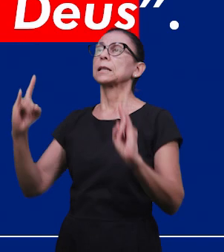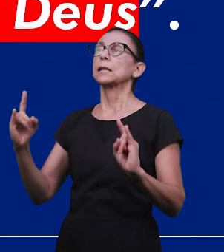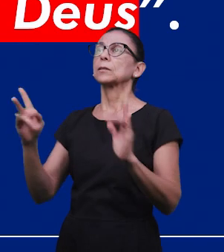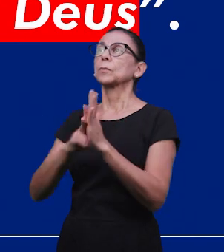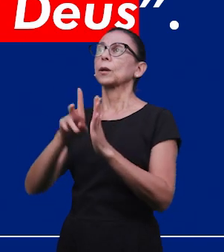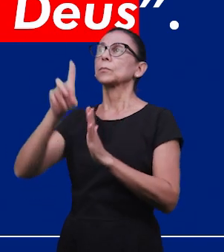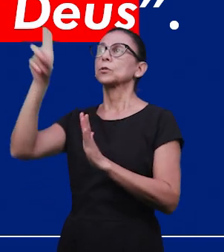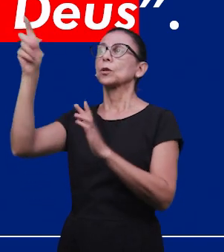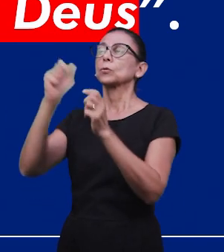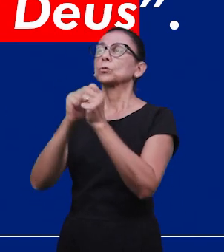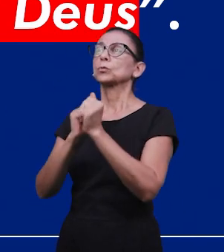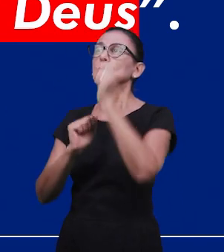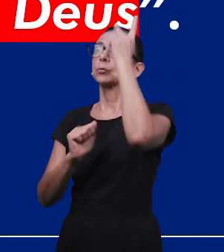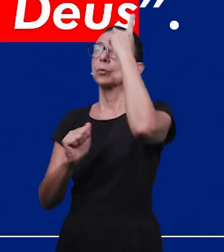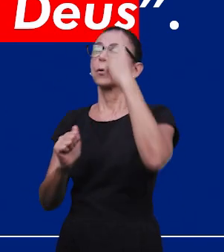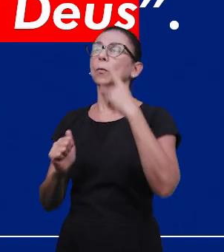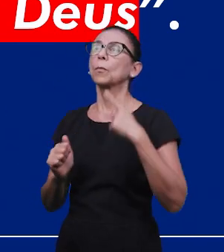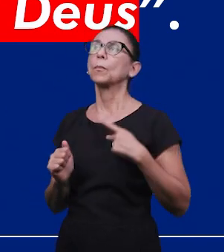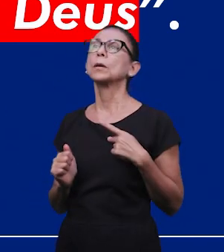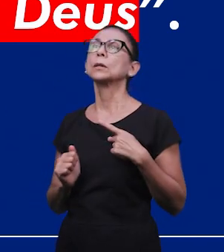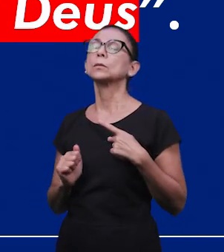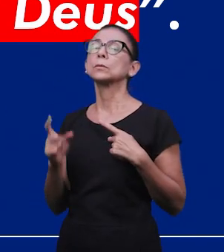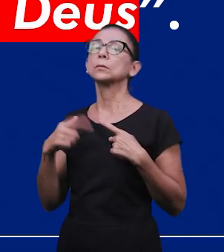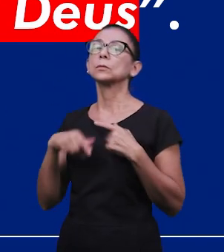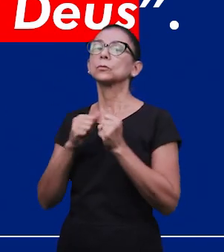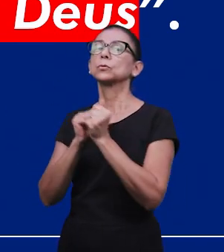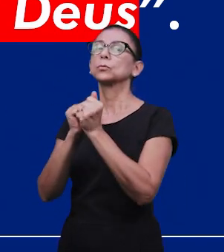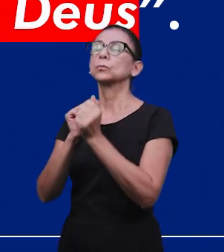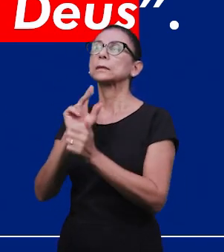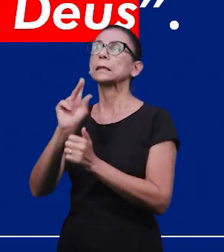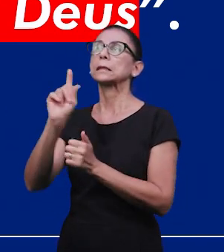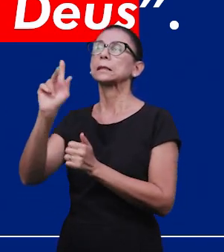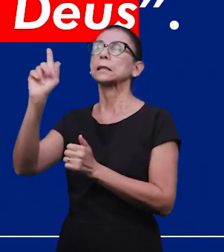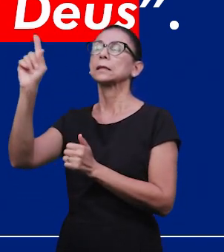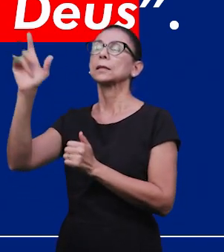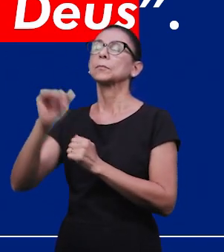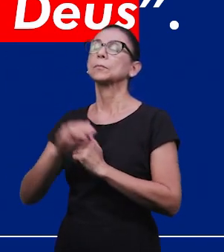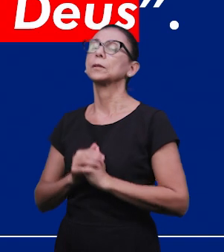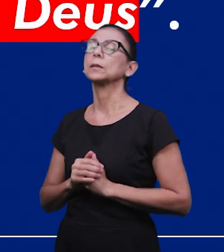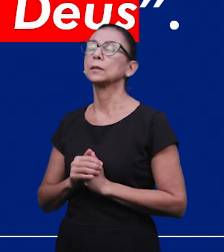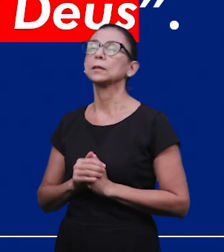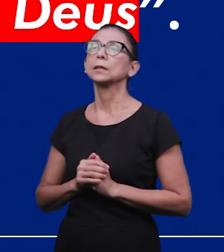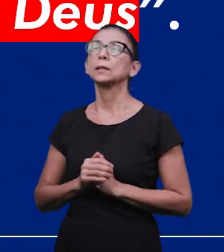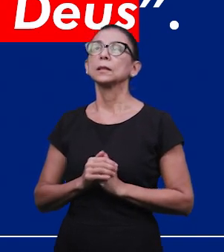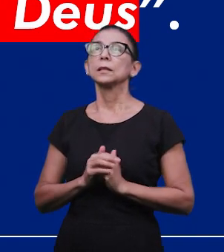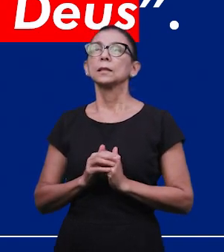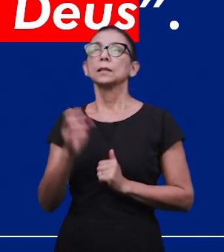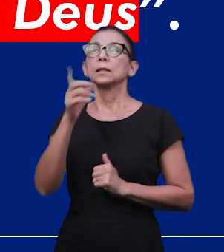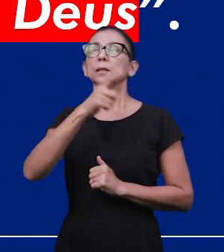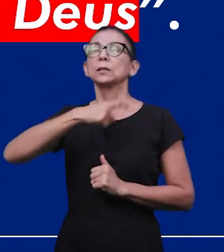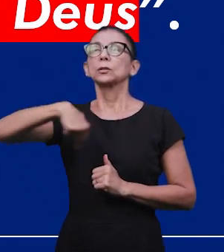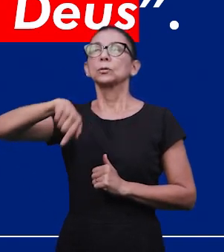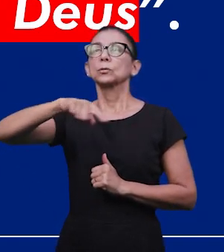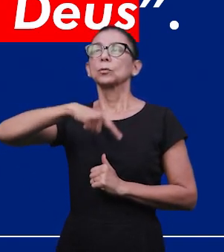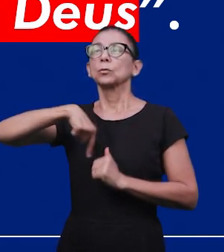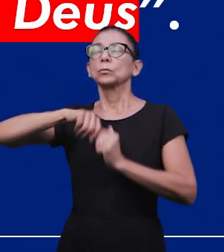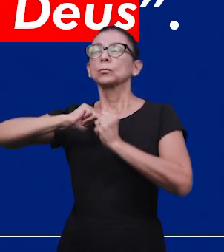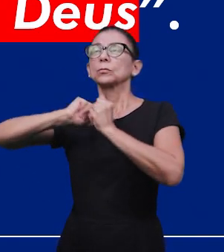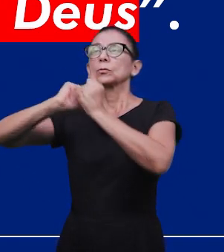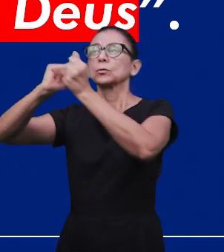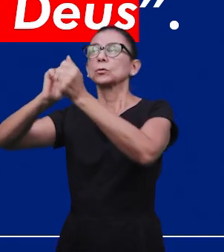mais um texto aqui que está no livro do Apocalipse, capítulo 21, verso 3, diz assim: e ouvi uma grande voz do céu que dizia: